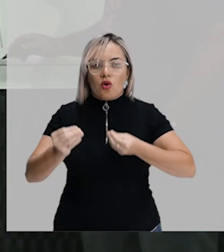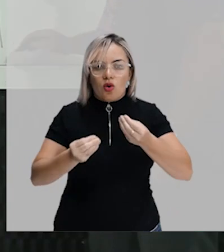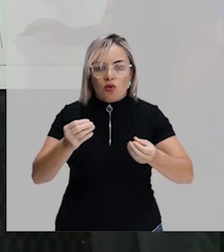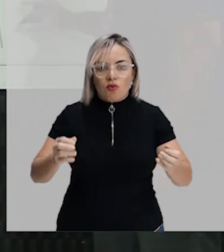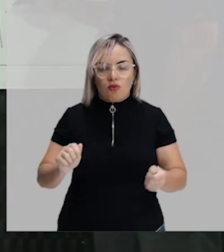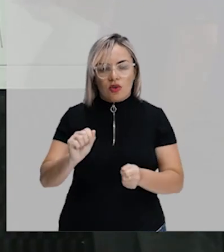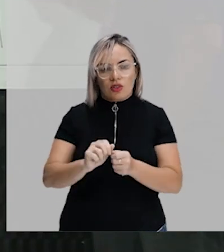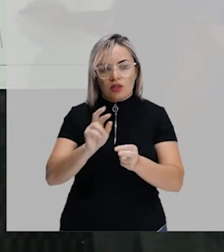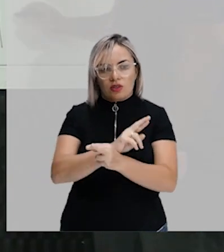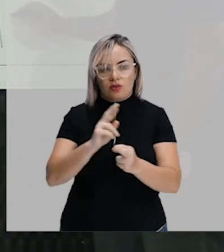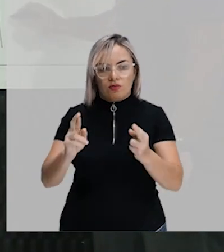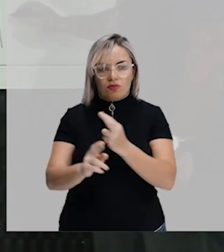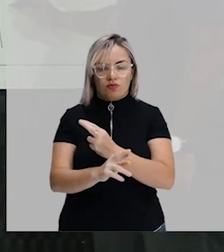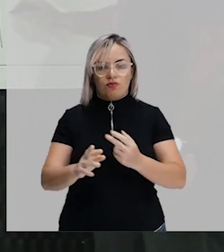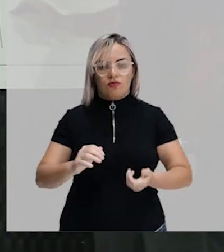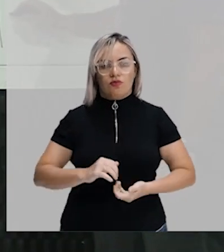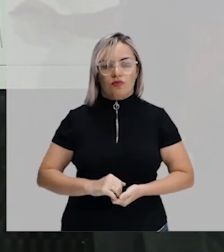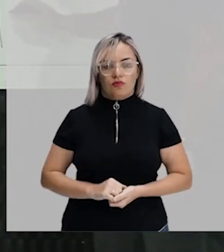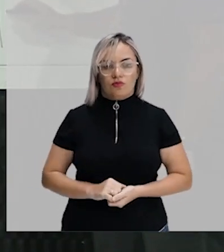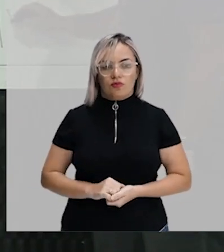relações aqui. Então, é o seguinte, ó.